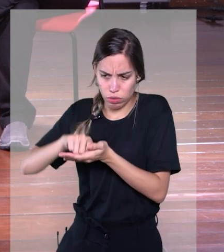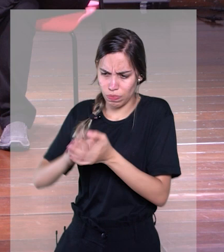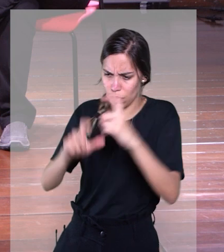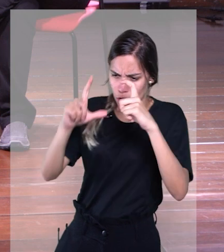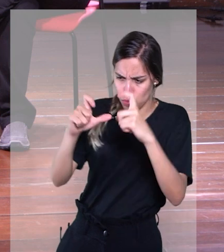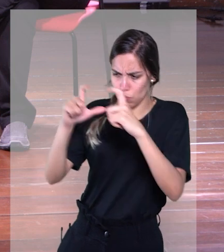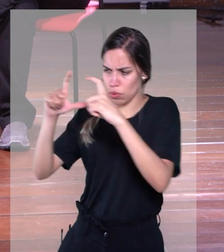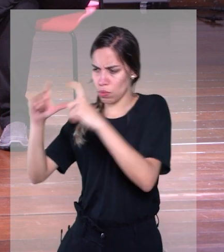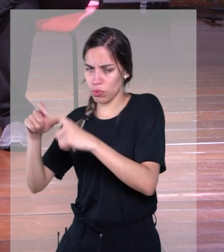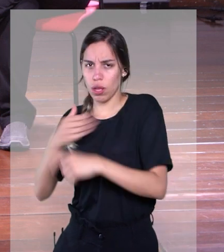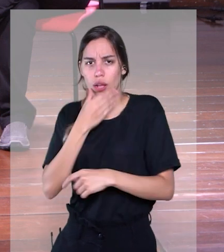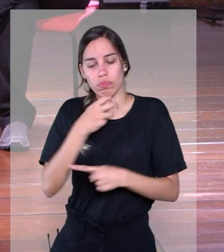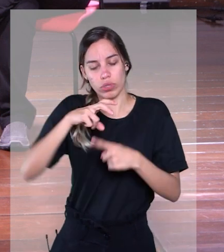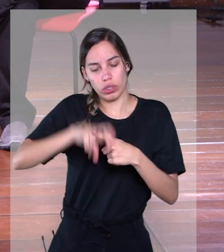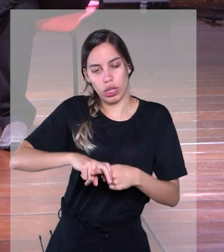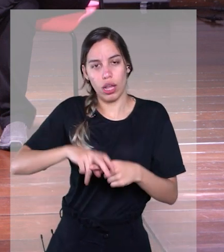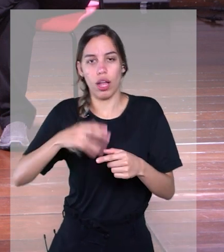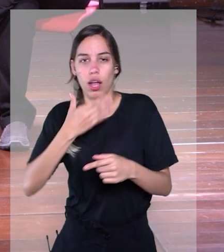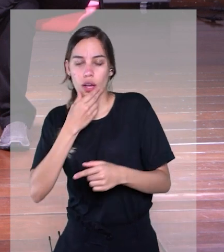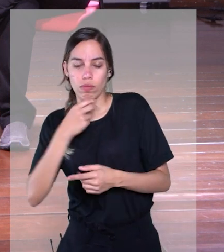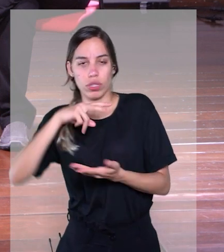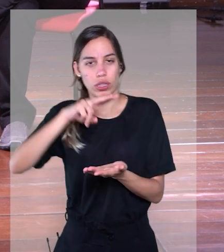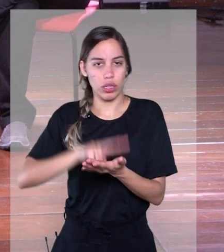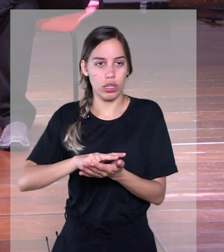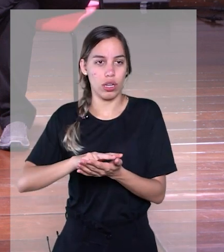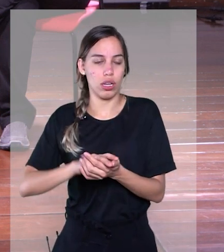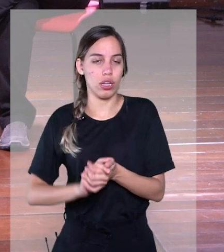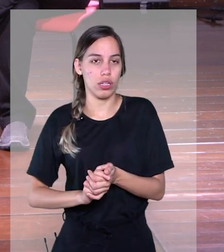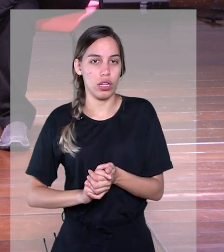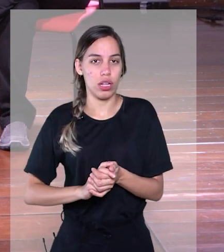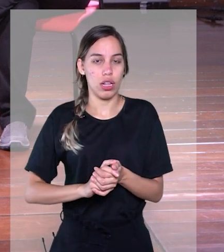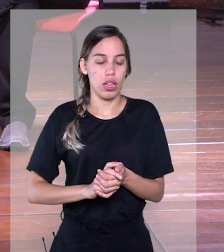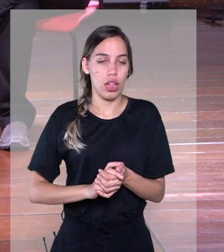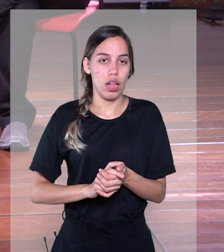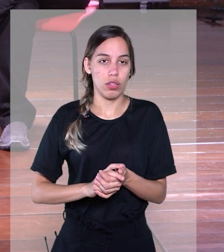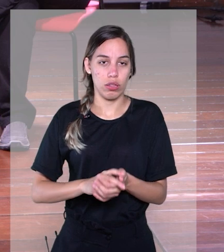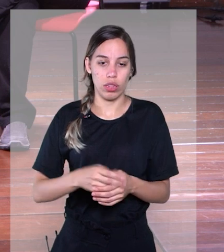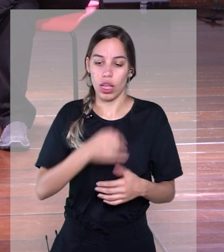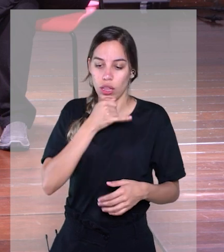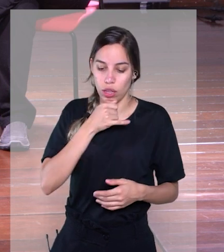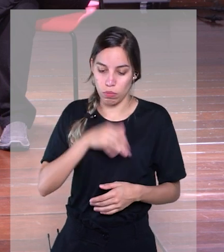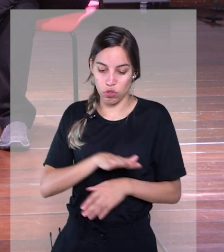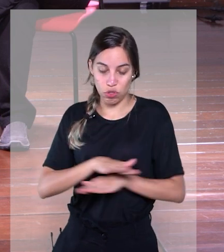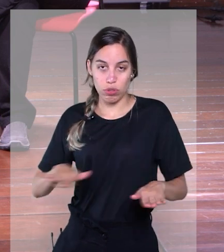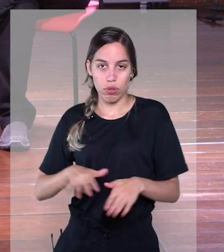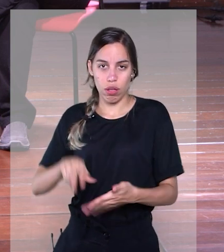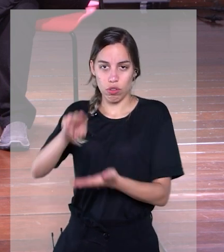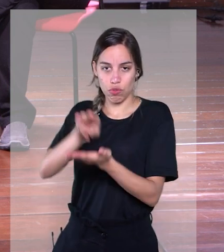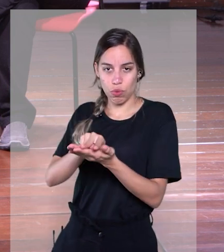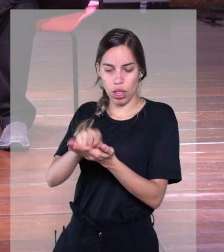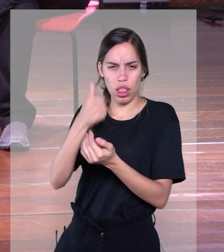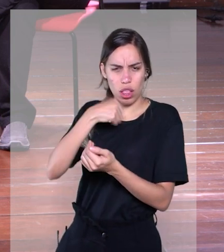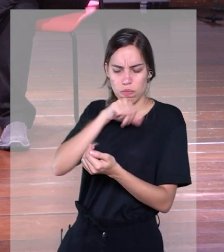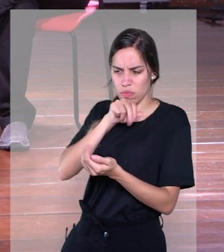estão ali no acervo do Carlos. Até que no momento chegou a mamãe e viu o Carlos ali deitado no chão, posando para fotografias e não